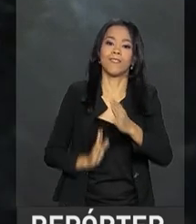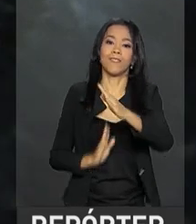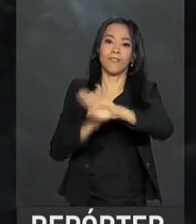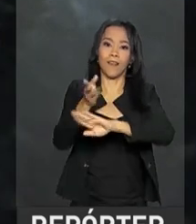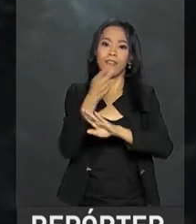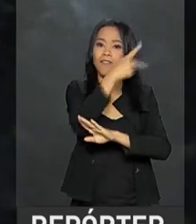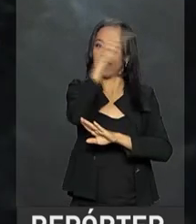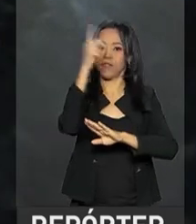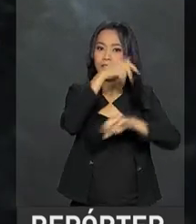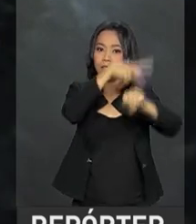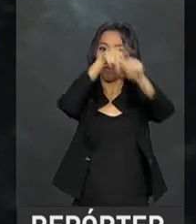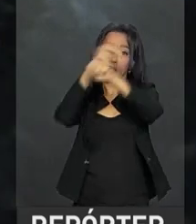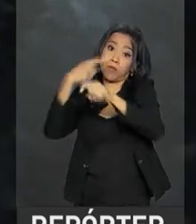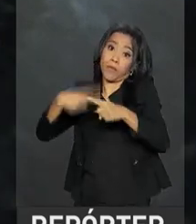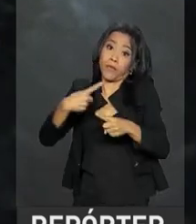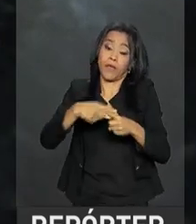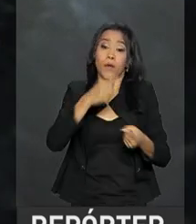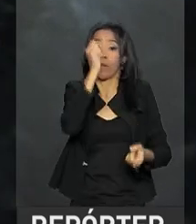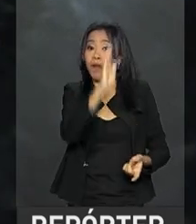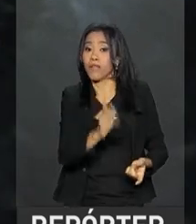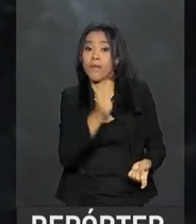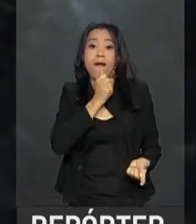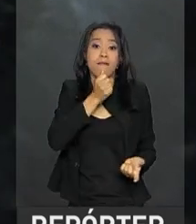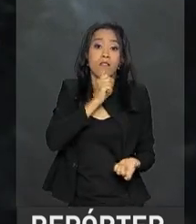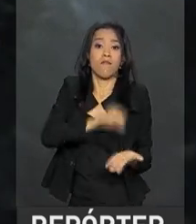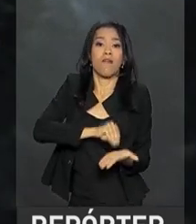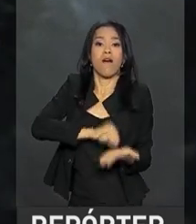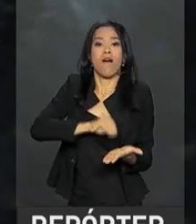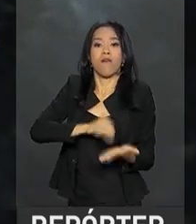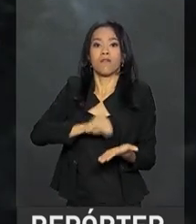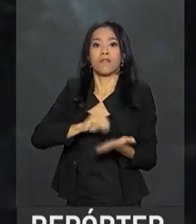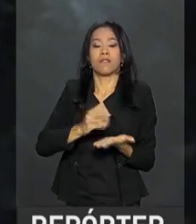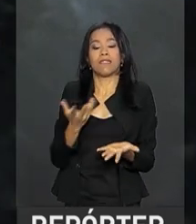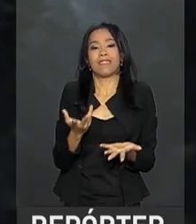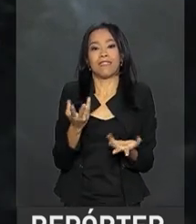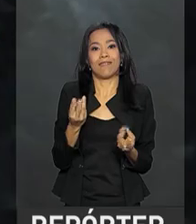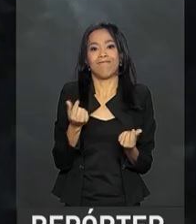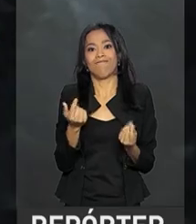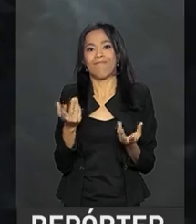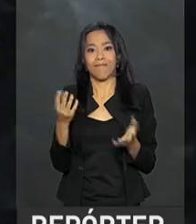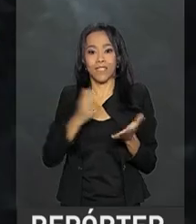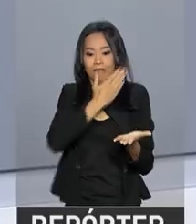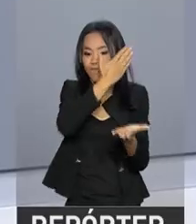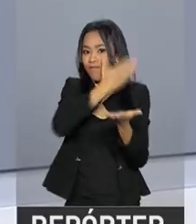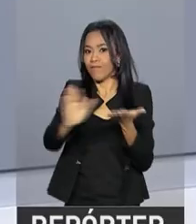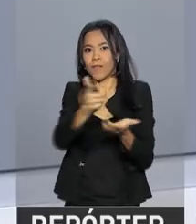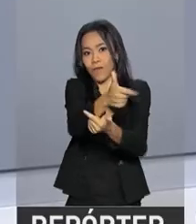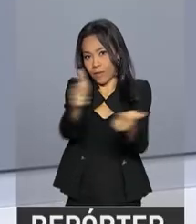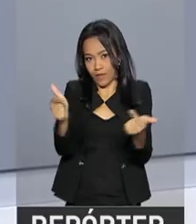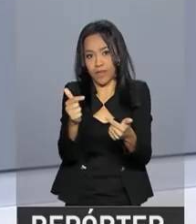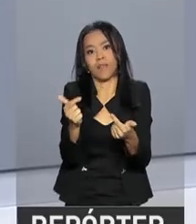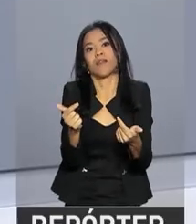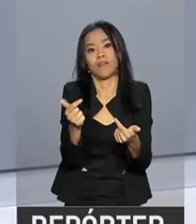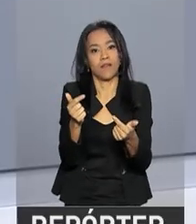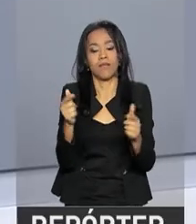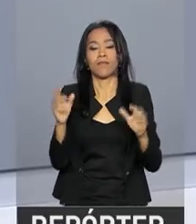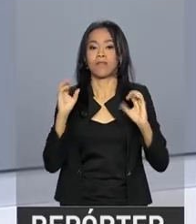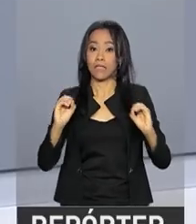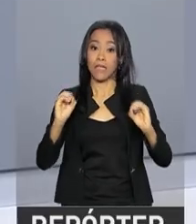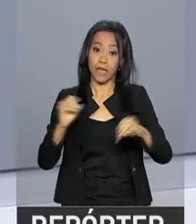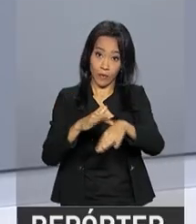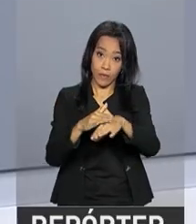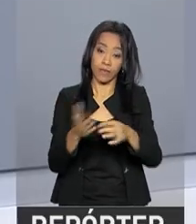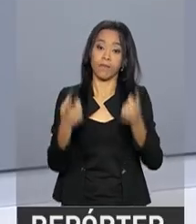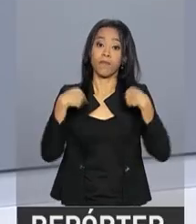em função do Brasil ainda não ter sido reconhecido um país livre de febre aftosa. A febre aftosa é